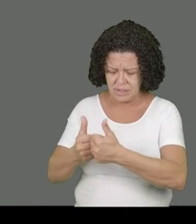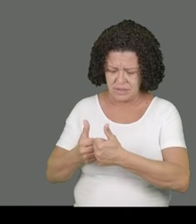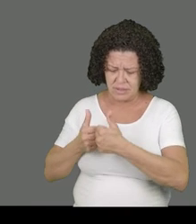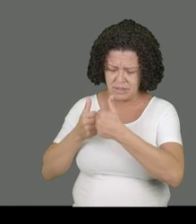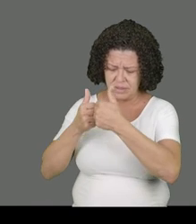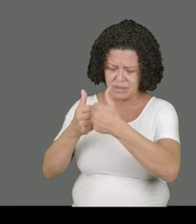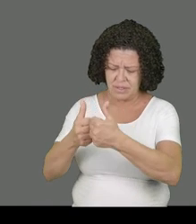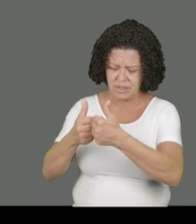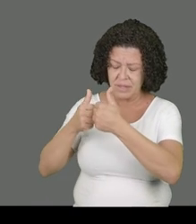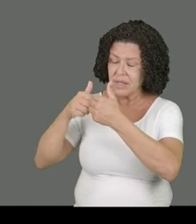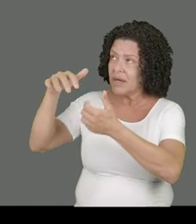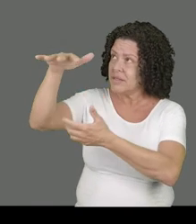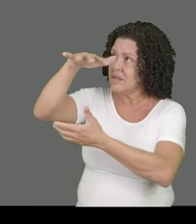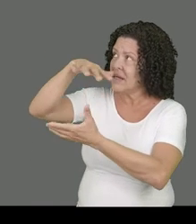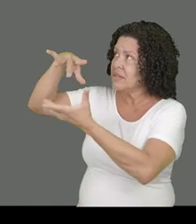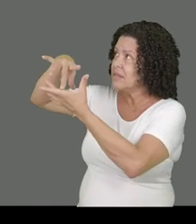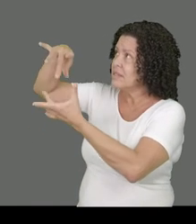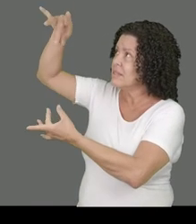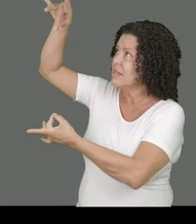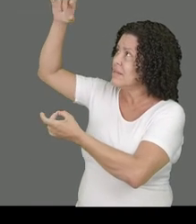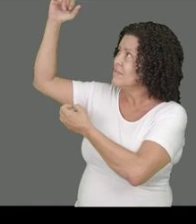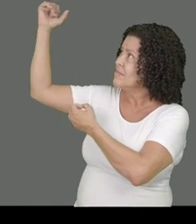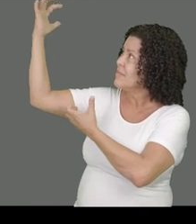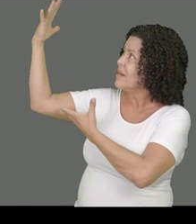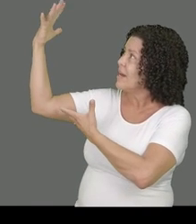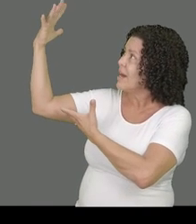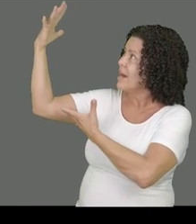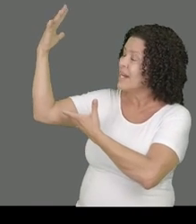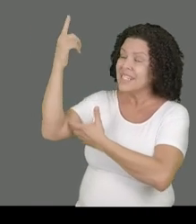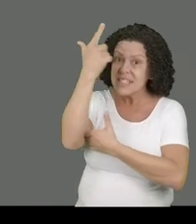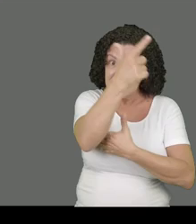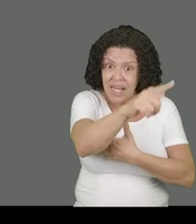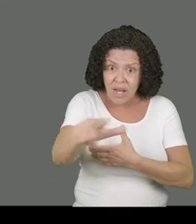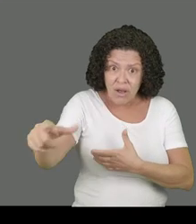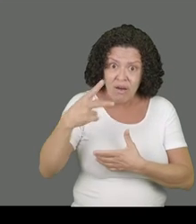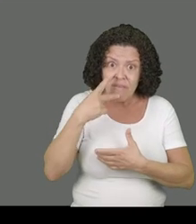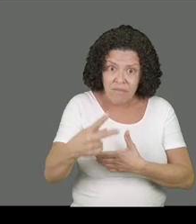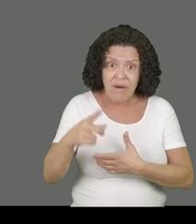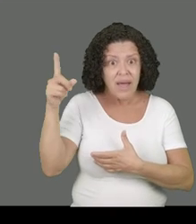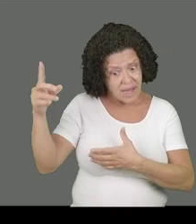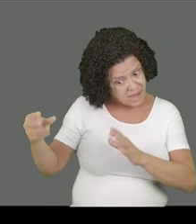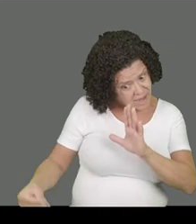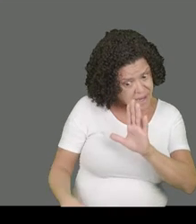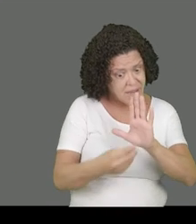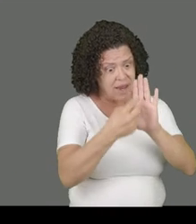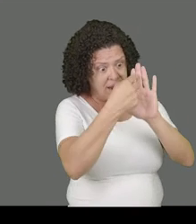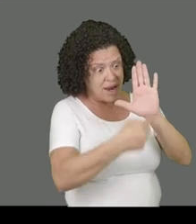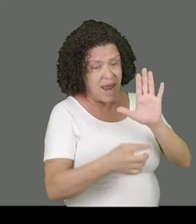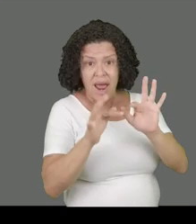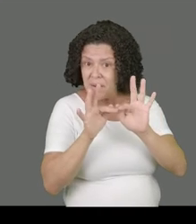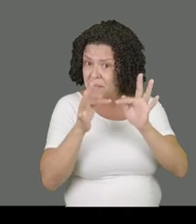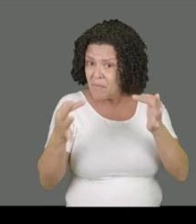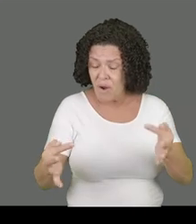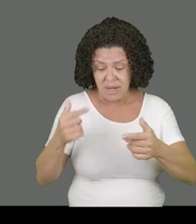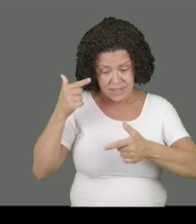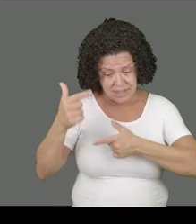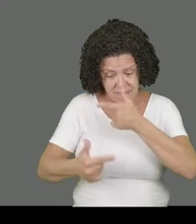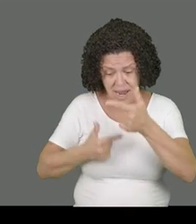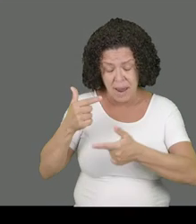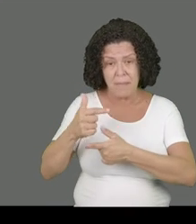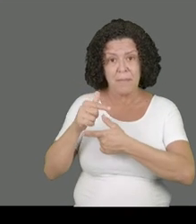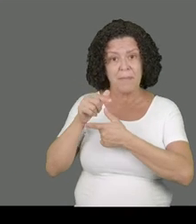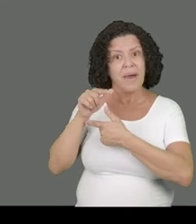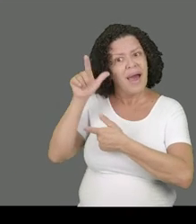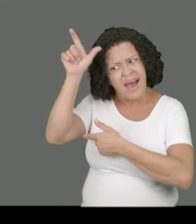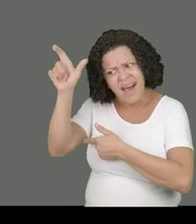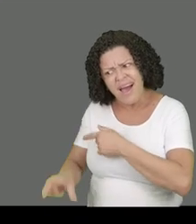sigo os comandos unidos do Alto Iluminado. Olha, mais uma vez, ela colocando a sua postura humilde,